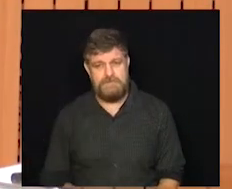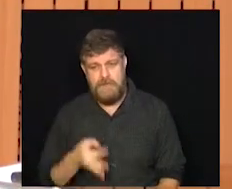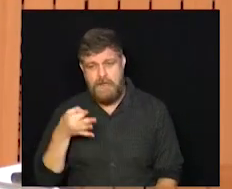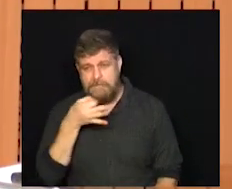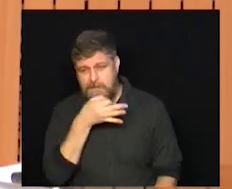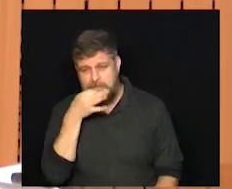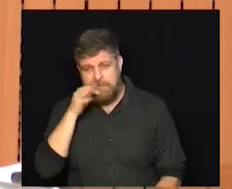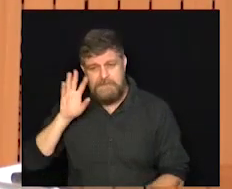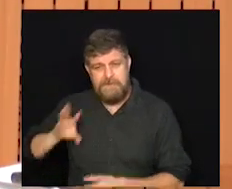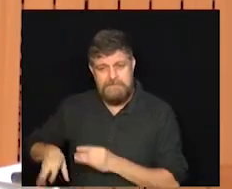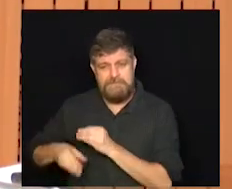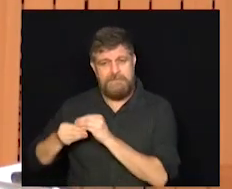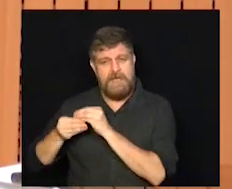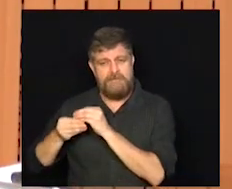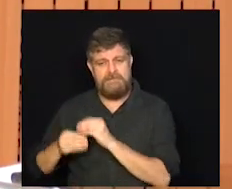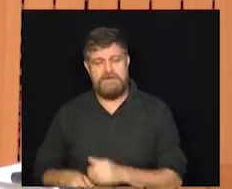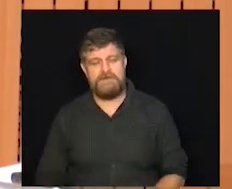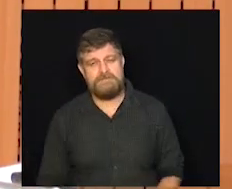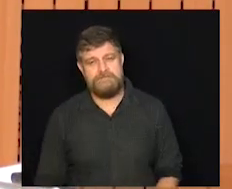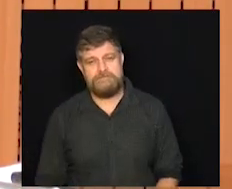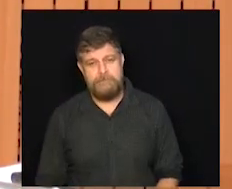fazer as suas considerações finais.